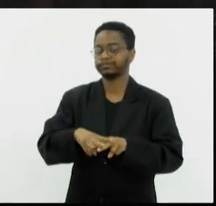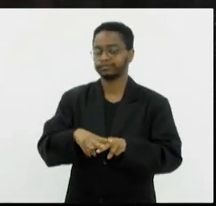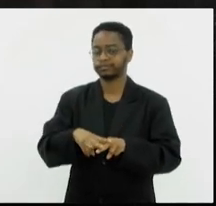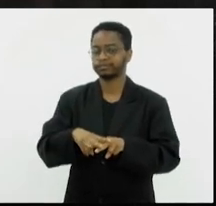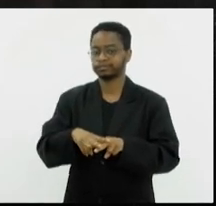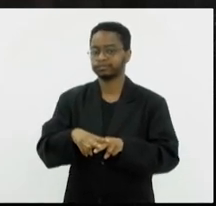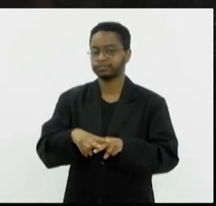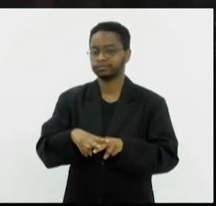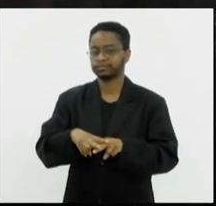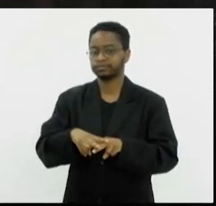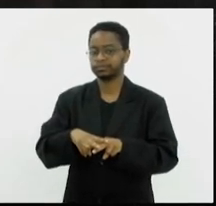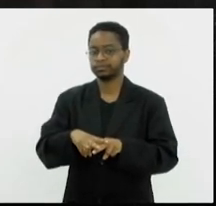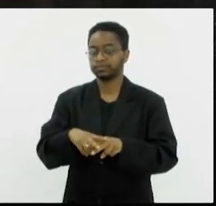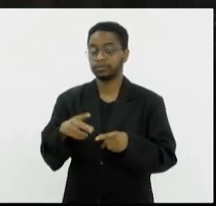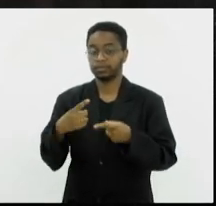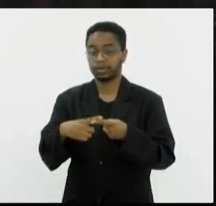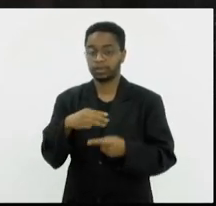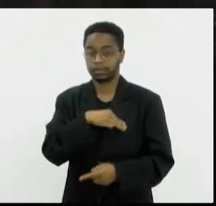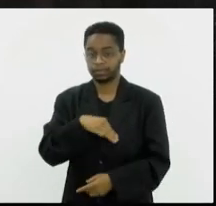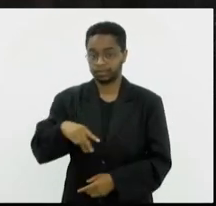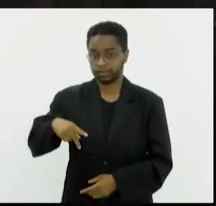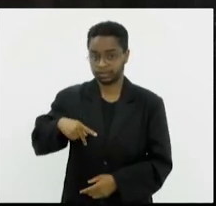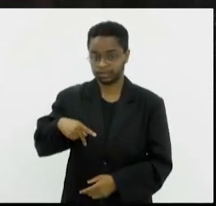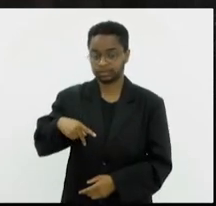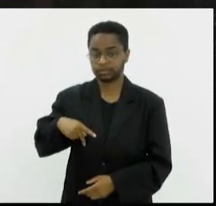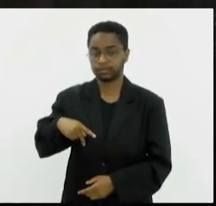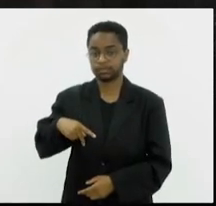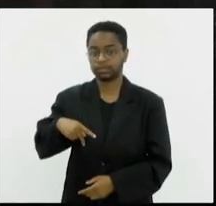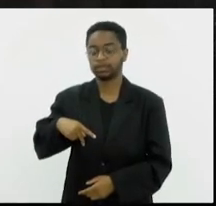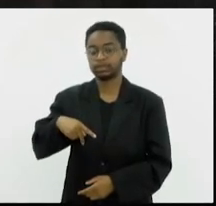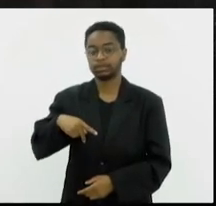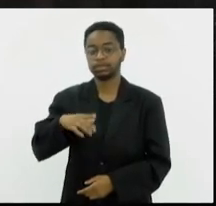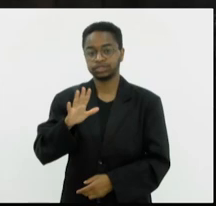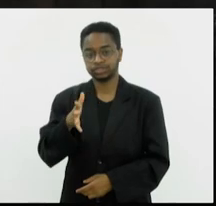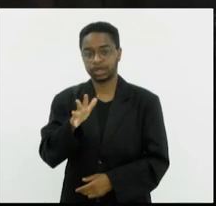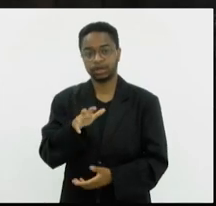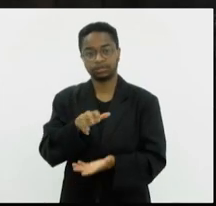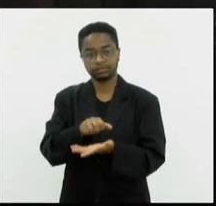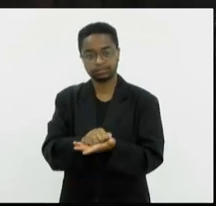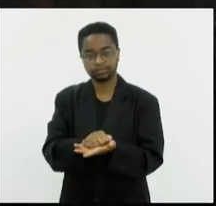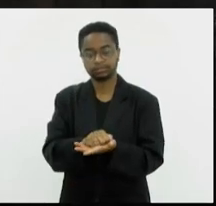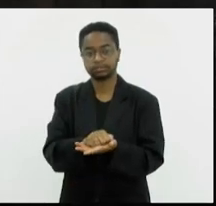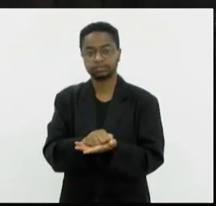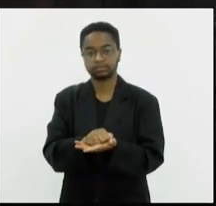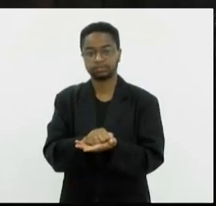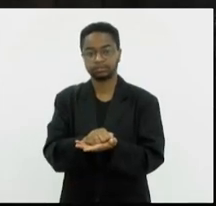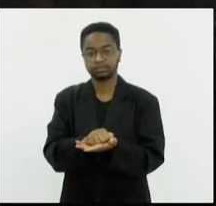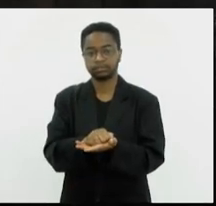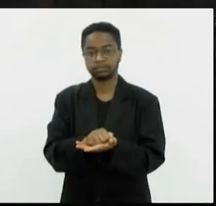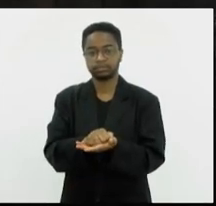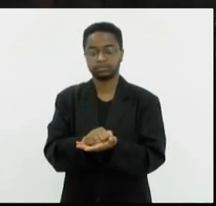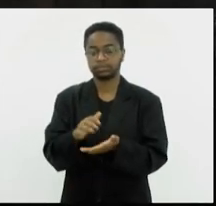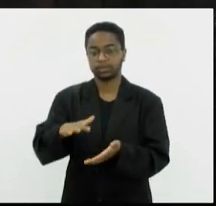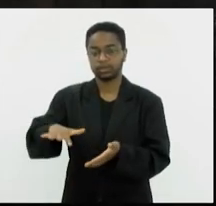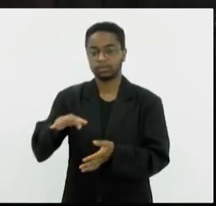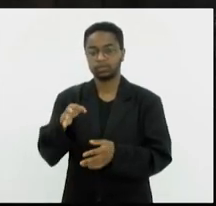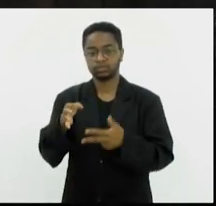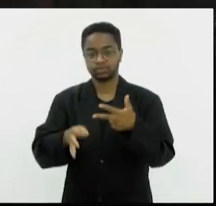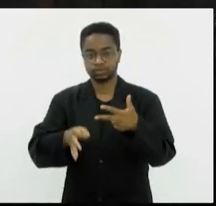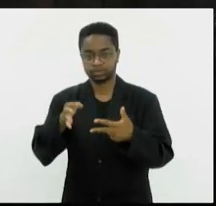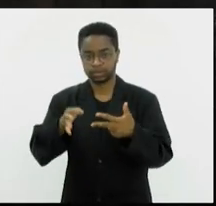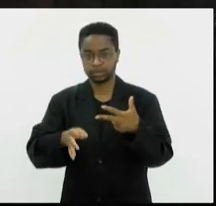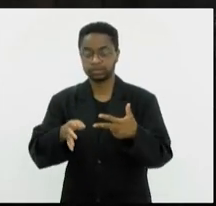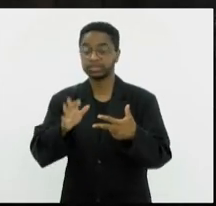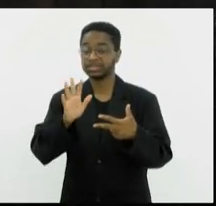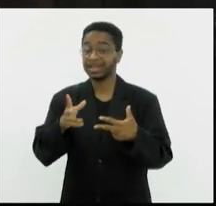prisão que o ministério público já tinha oficiado ao judiciário